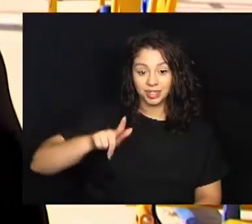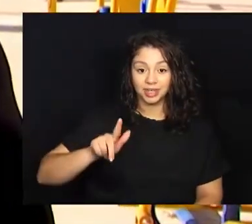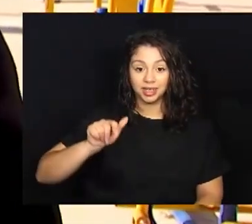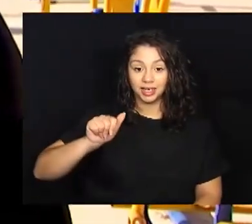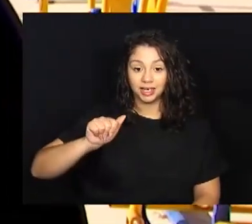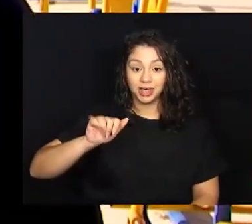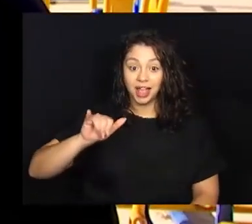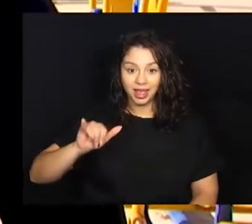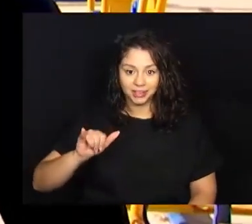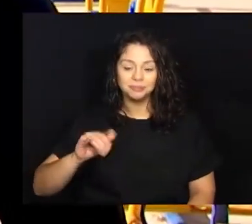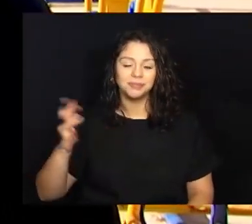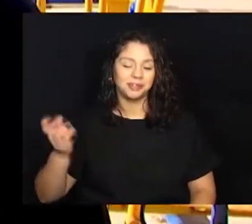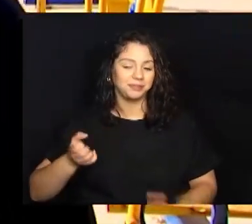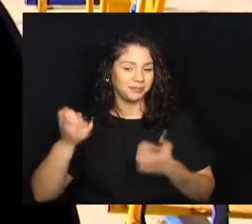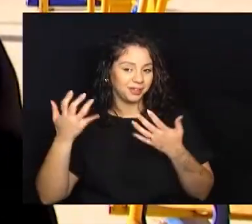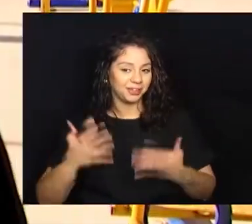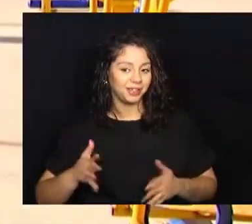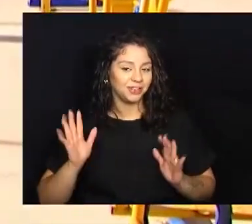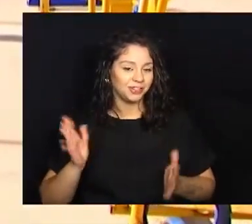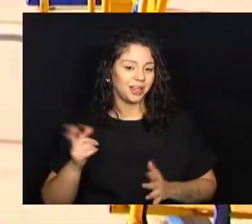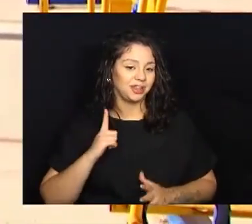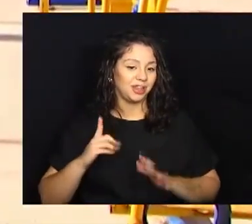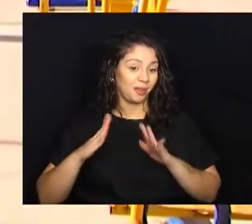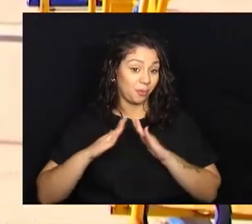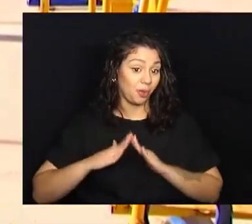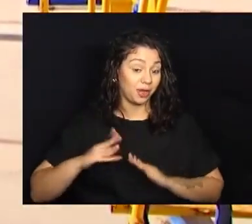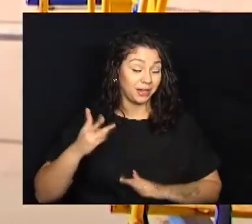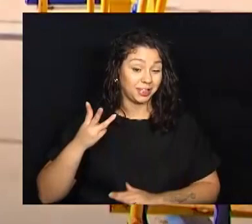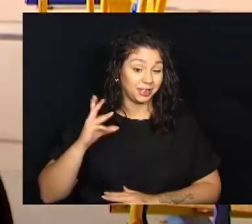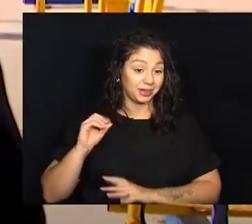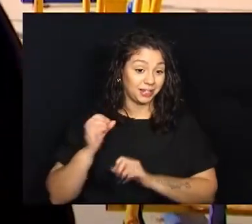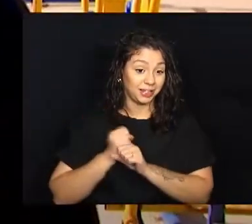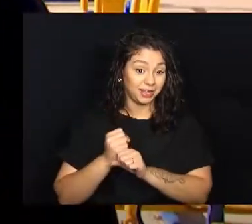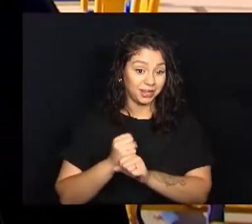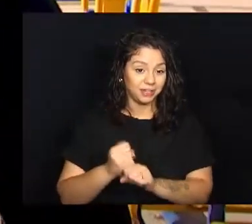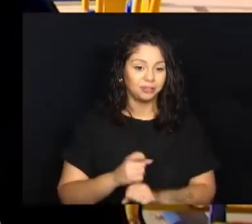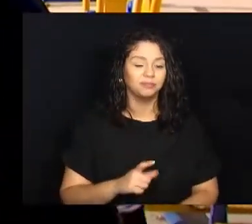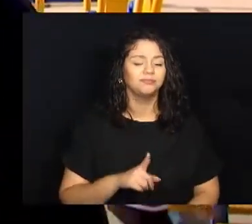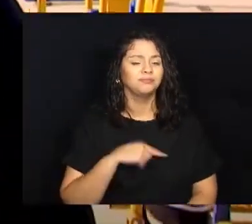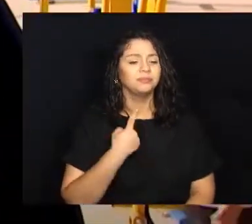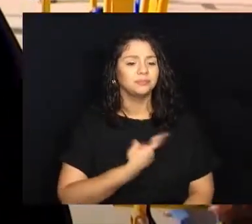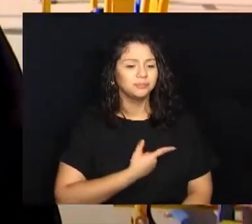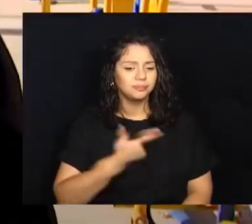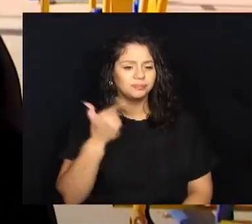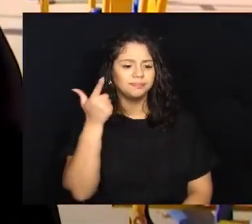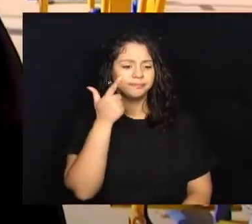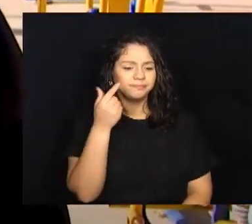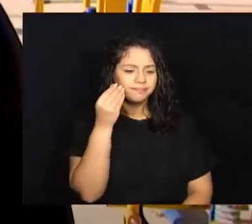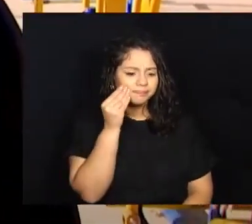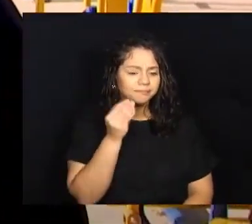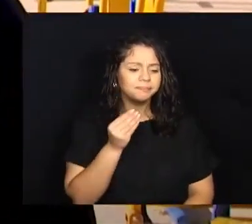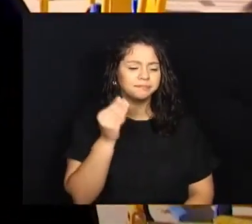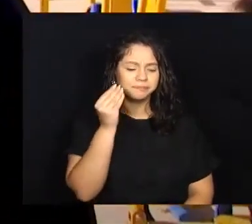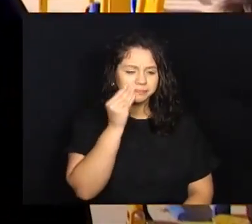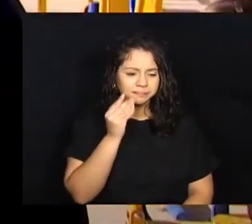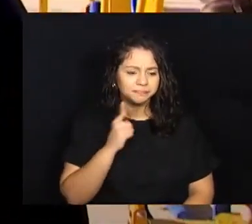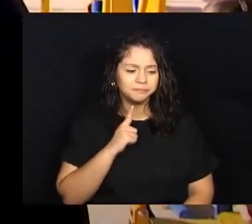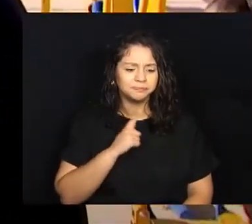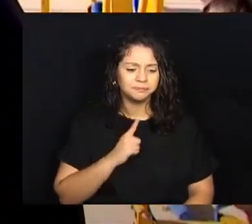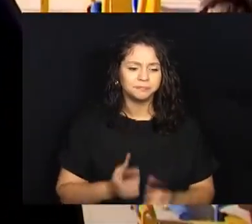que o diga, ela mora aqui faz 30 anos. Já faz anos que a gente vem tentando, né, fazer essa